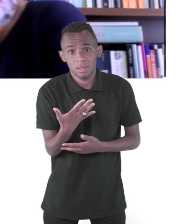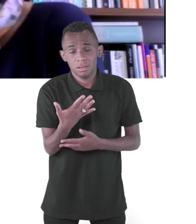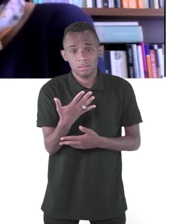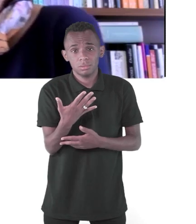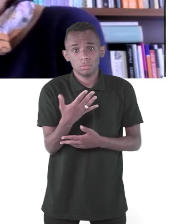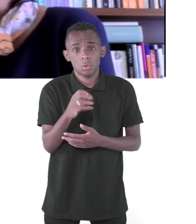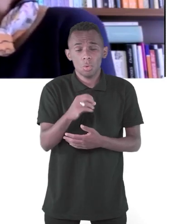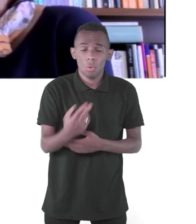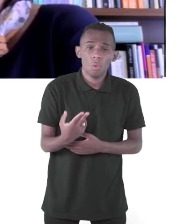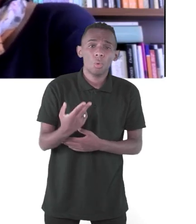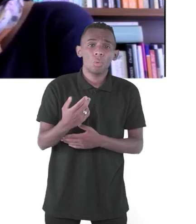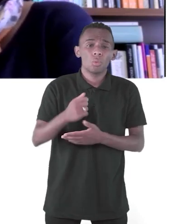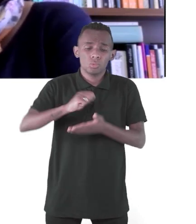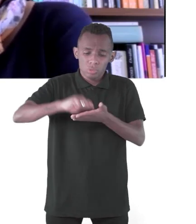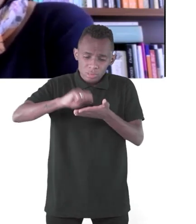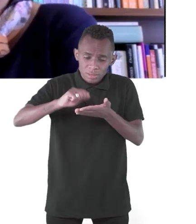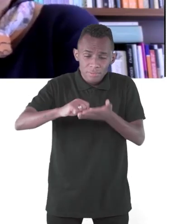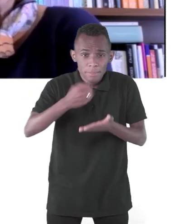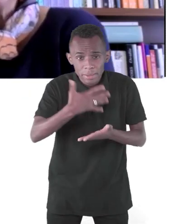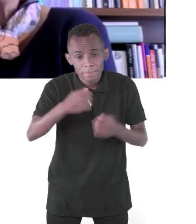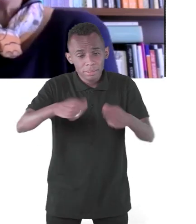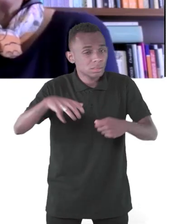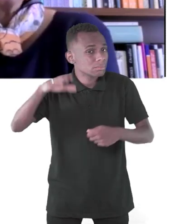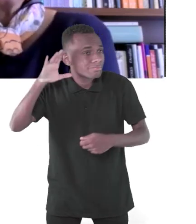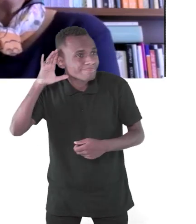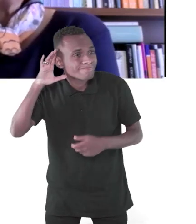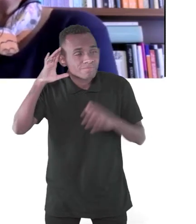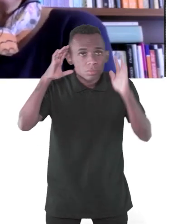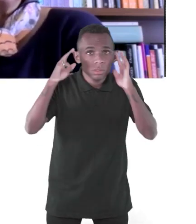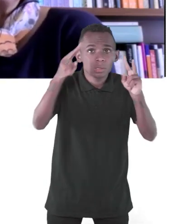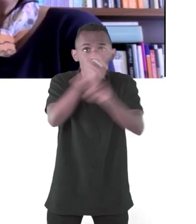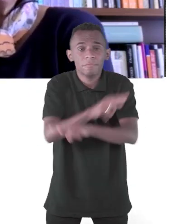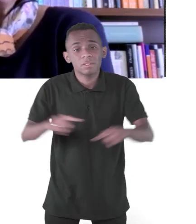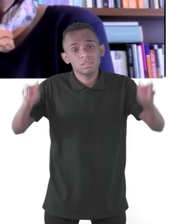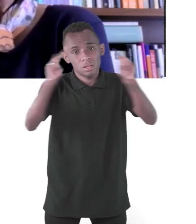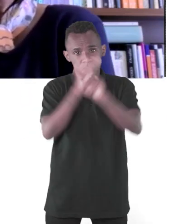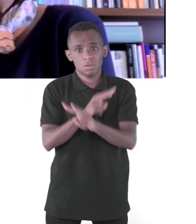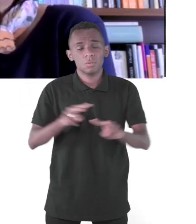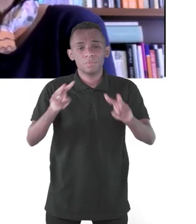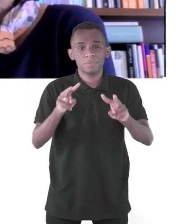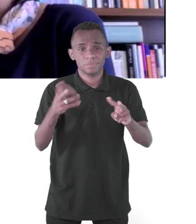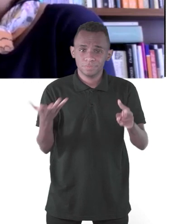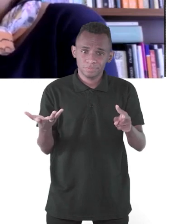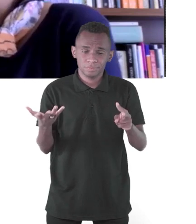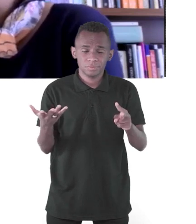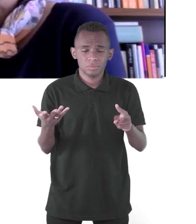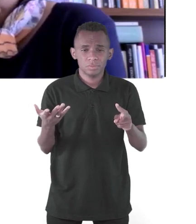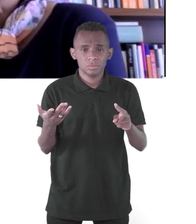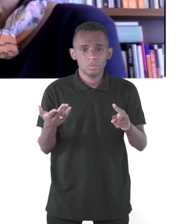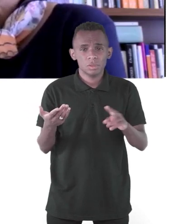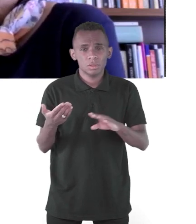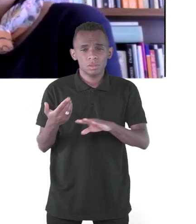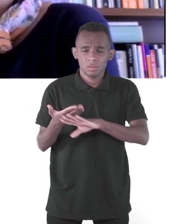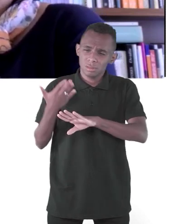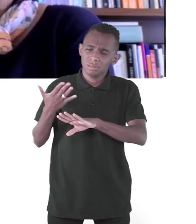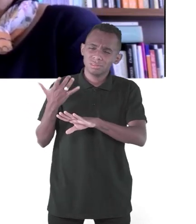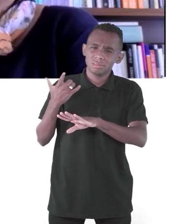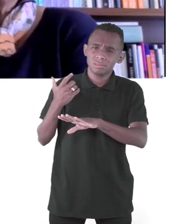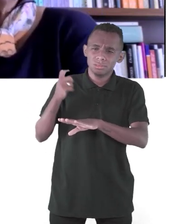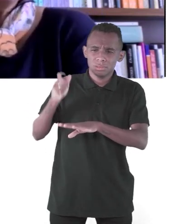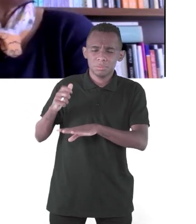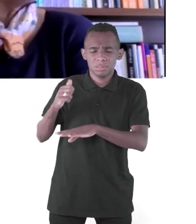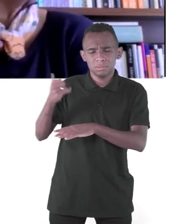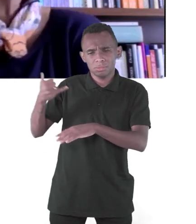bem ou compor bem é preciso que você ouça alguma coisa. Lenine me disse uma vez, não há